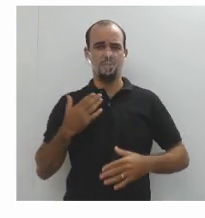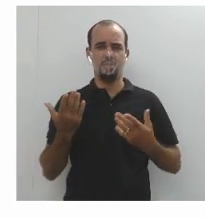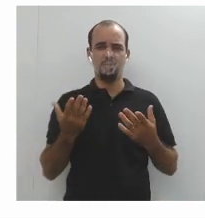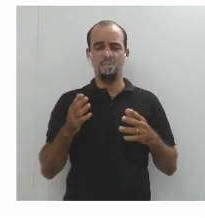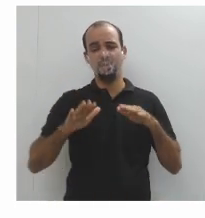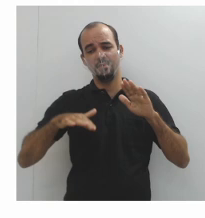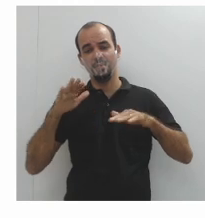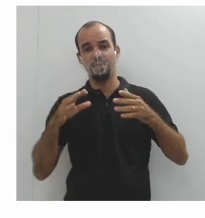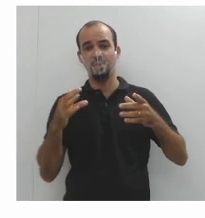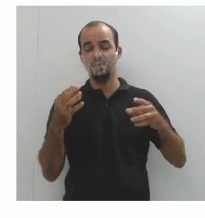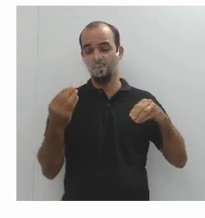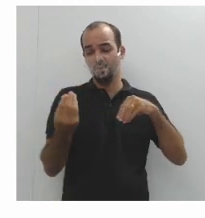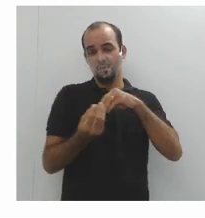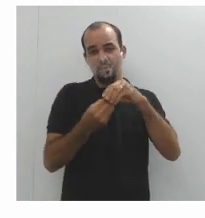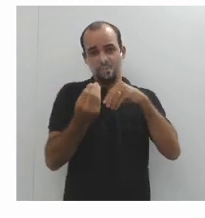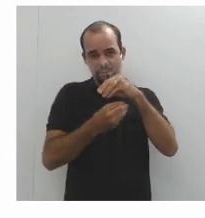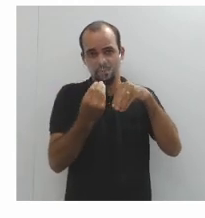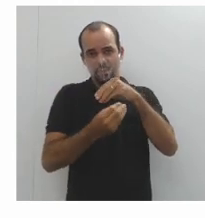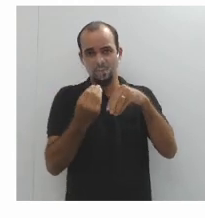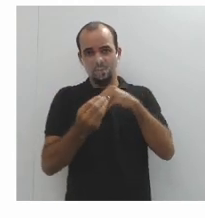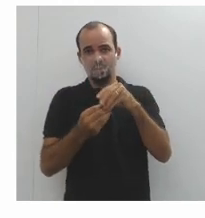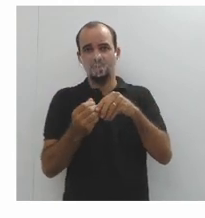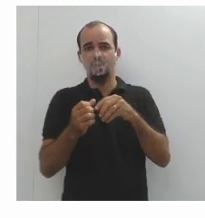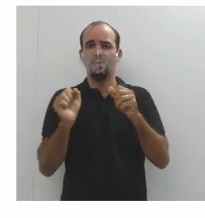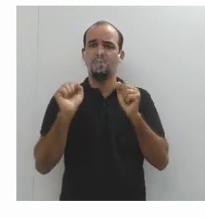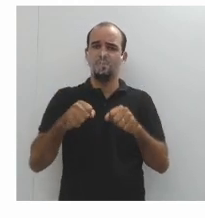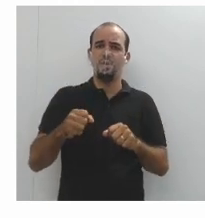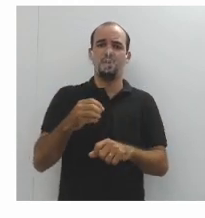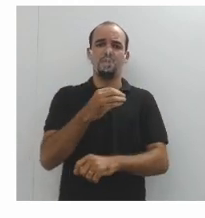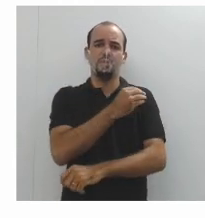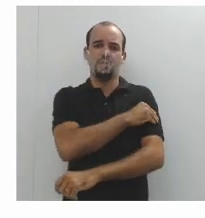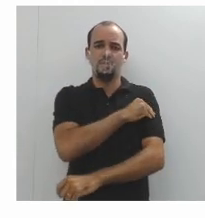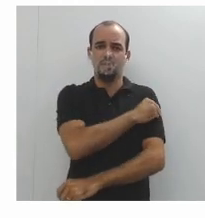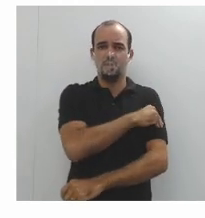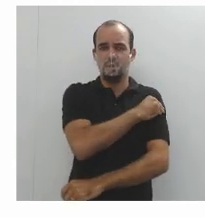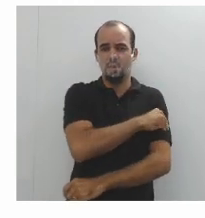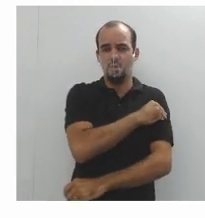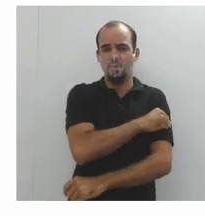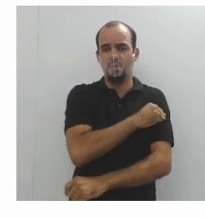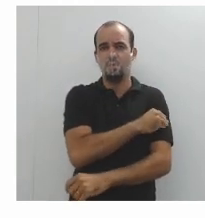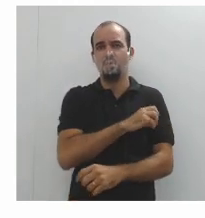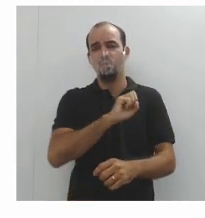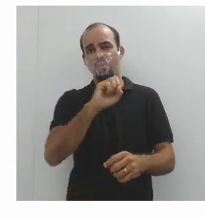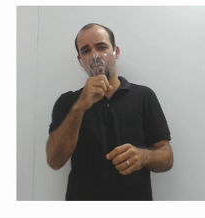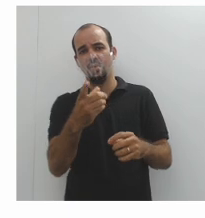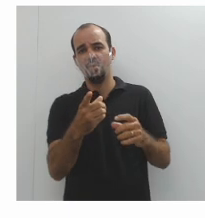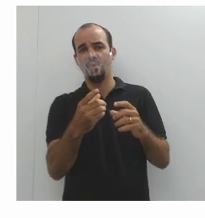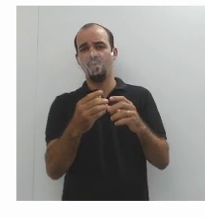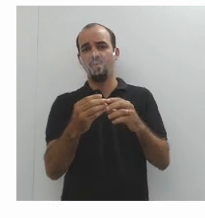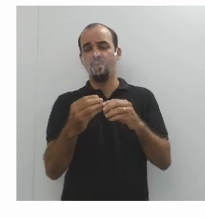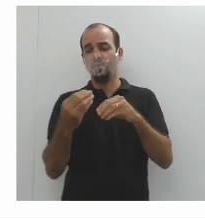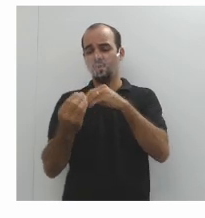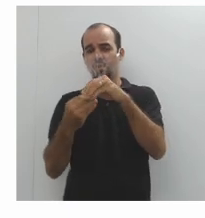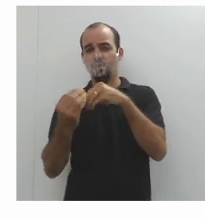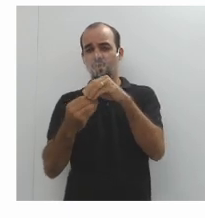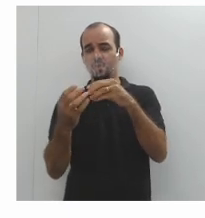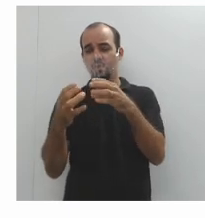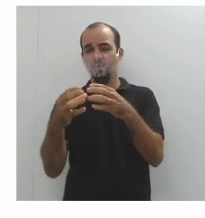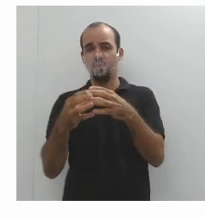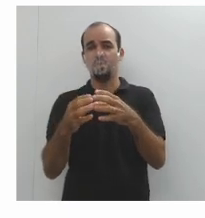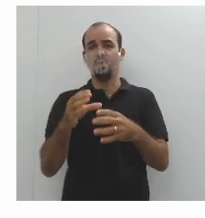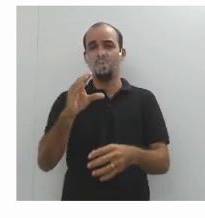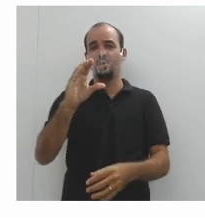um grupamento álcool quanto um grupo cetona ou um